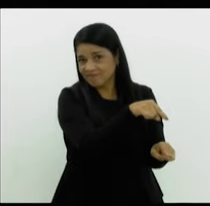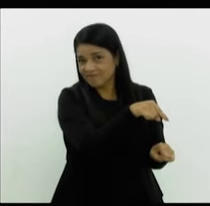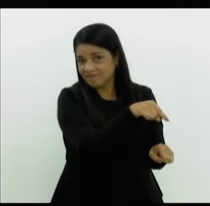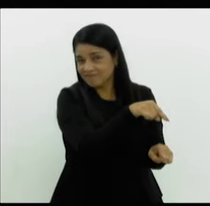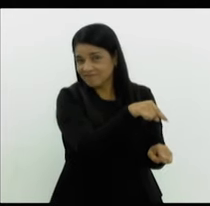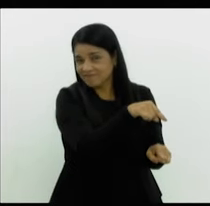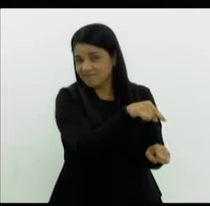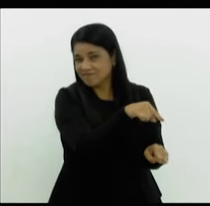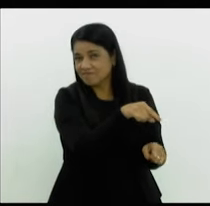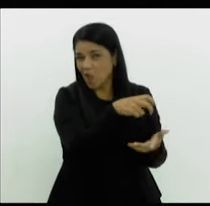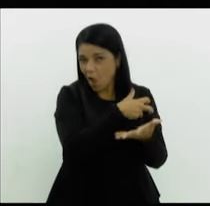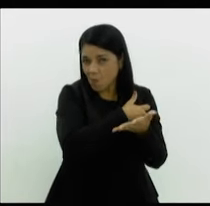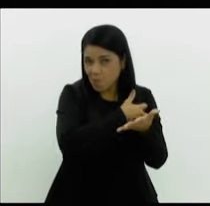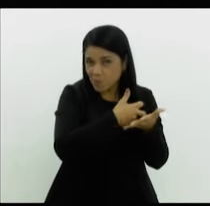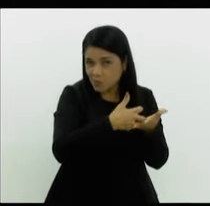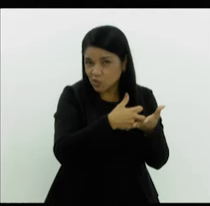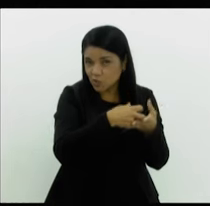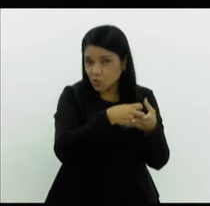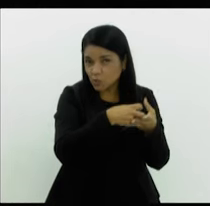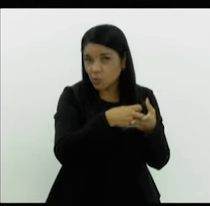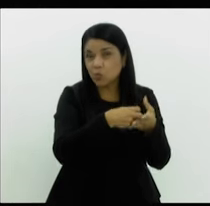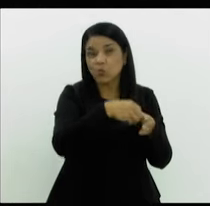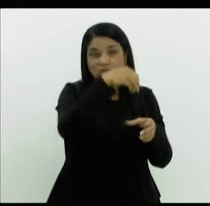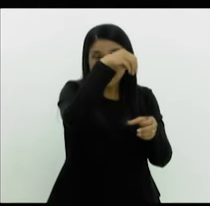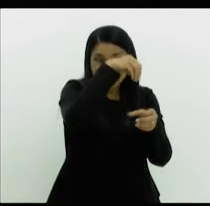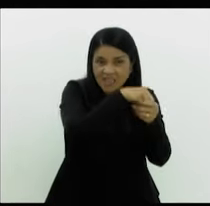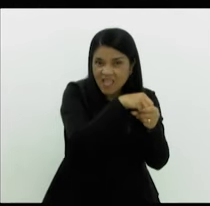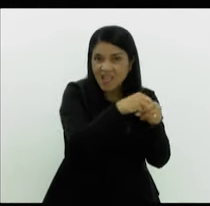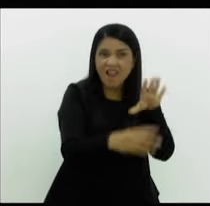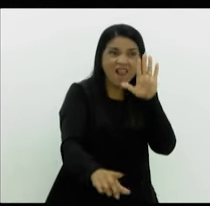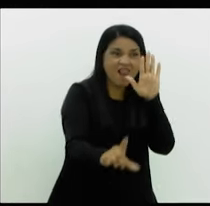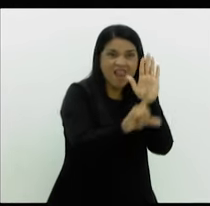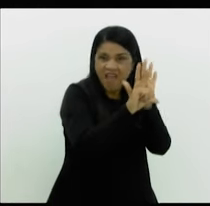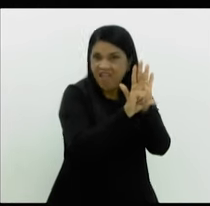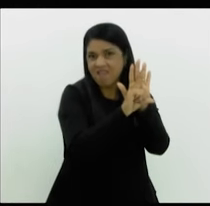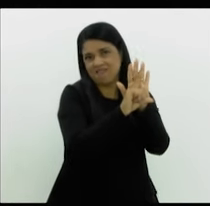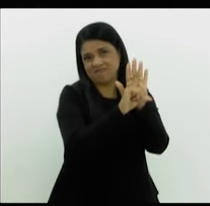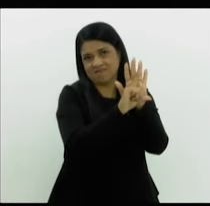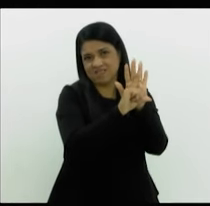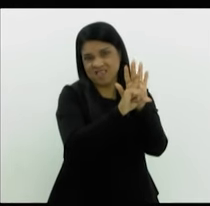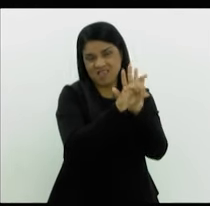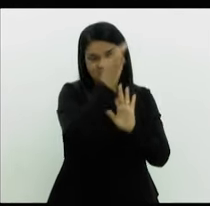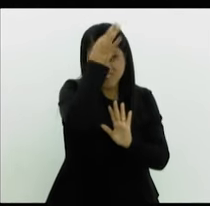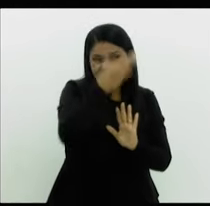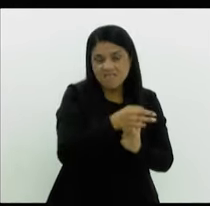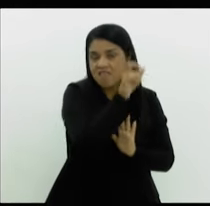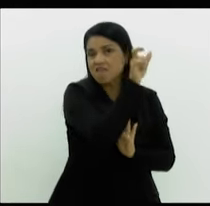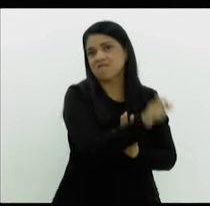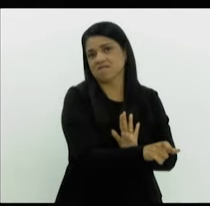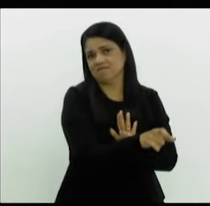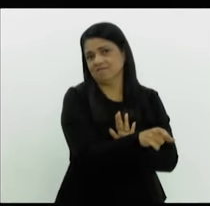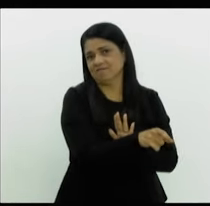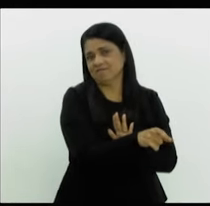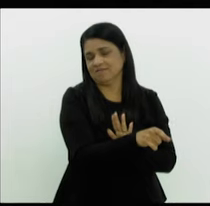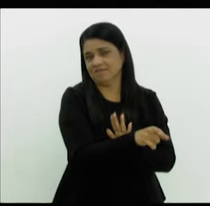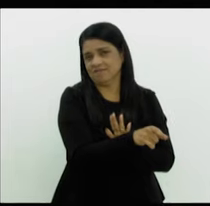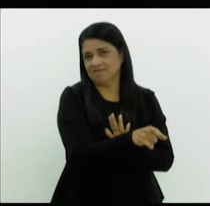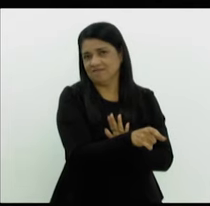ser punido dentro da lei por isso. Ele precisa entender que ele